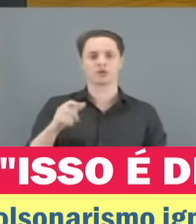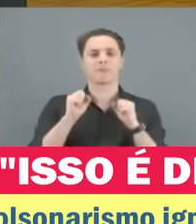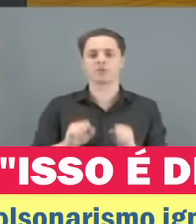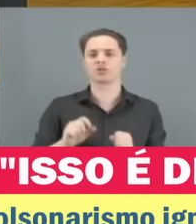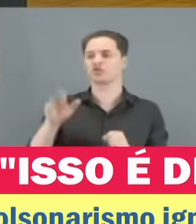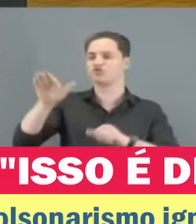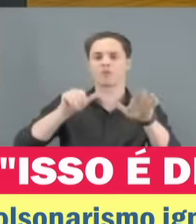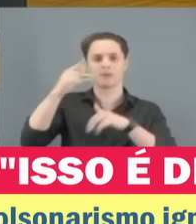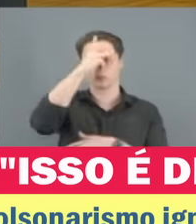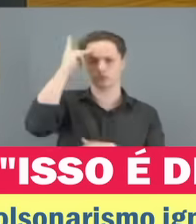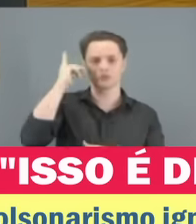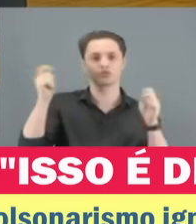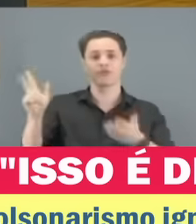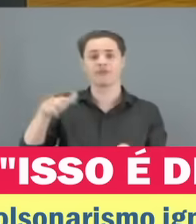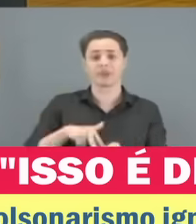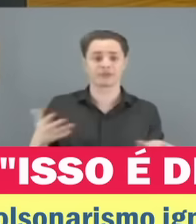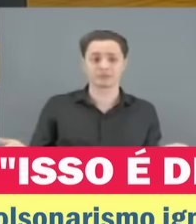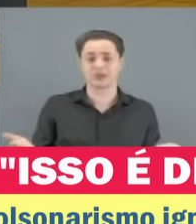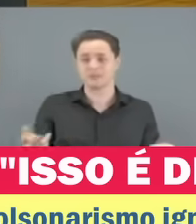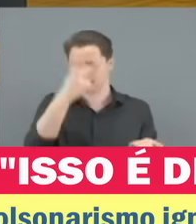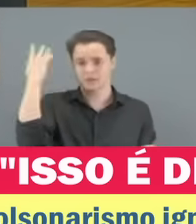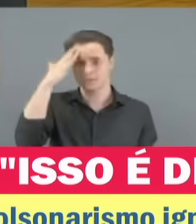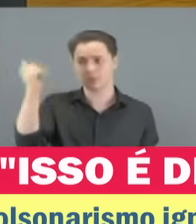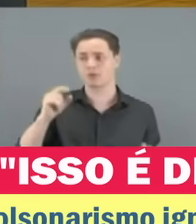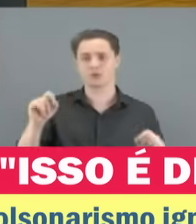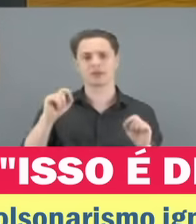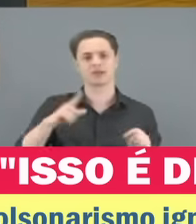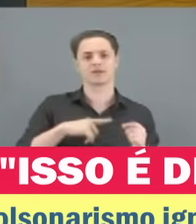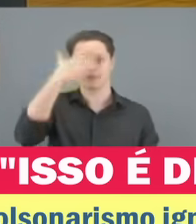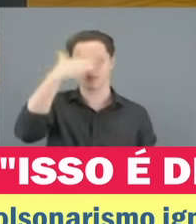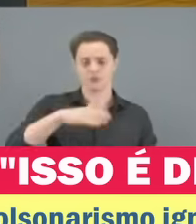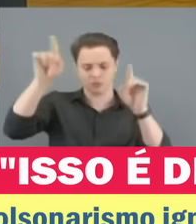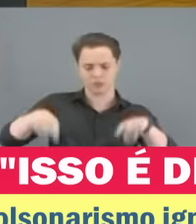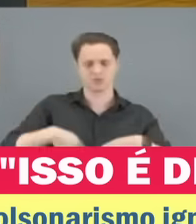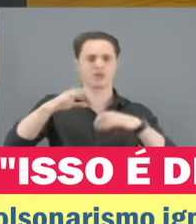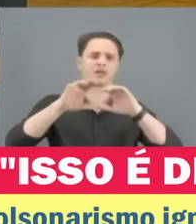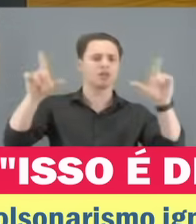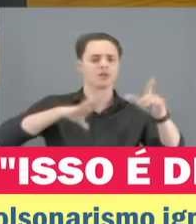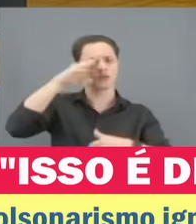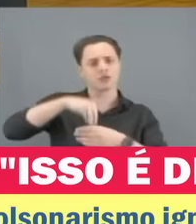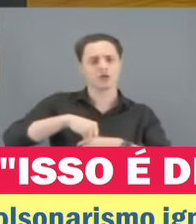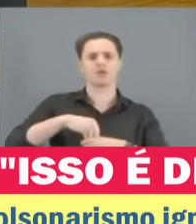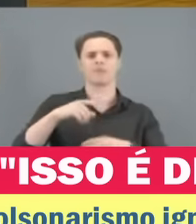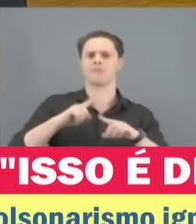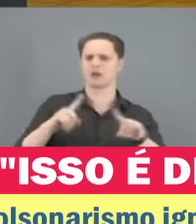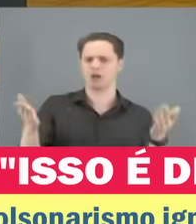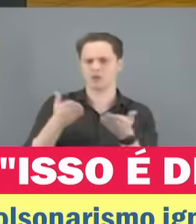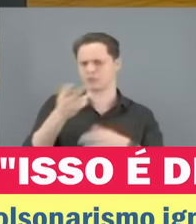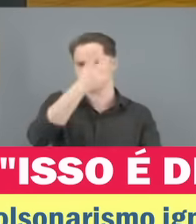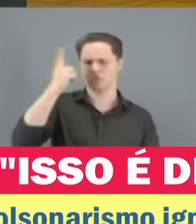fazer convocações para que as pessoas venham aqui, que não formem contra si provas de crime? Isso é óbvio constitucionalmente. Agora, que não venham,